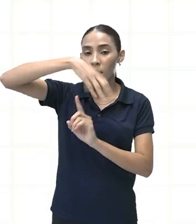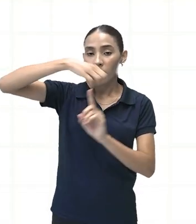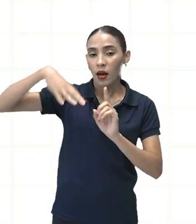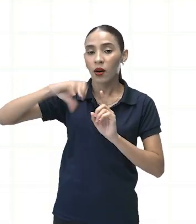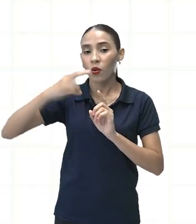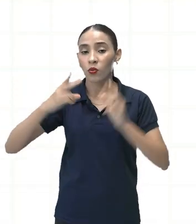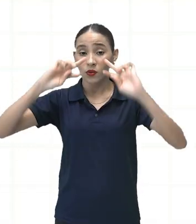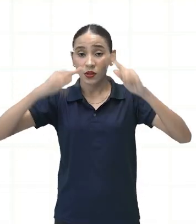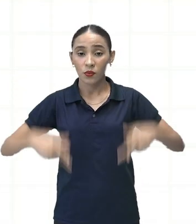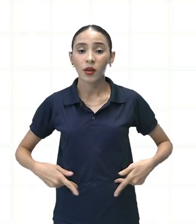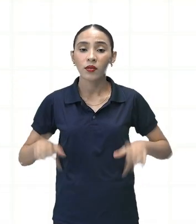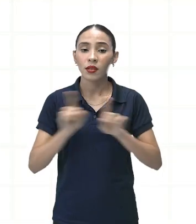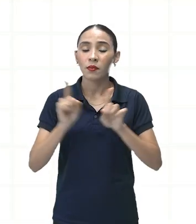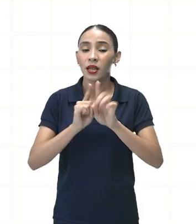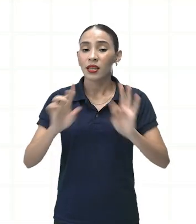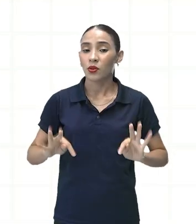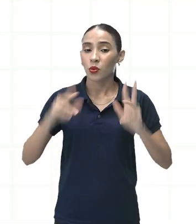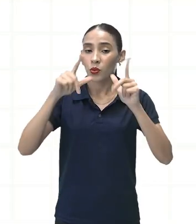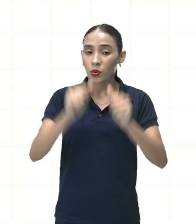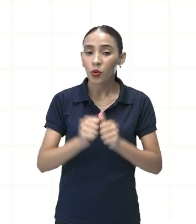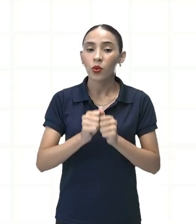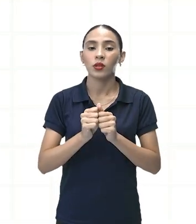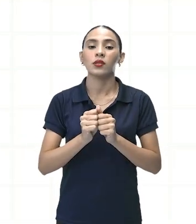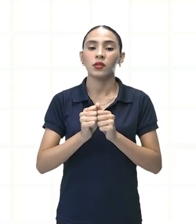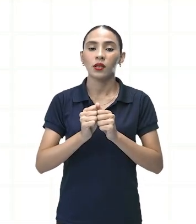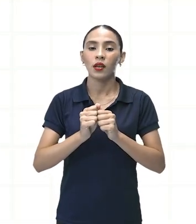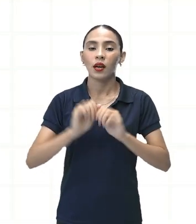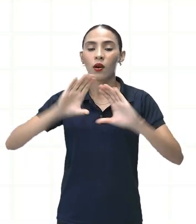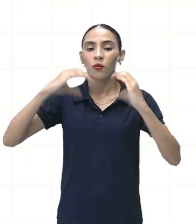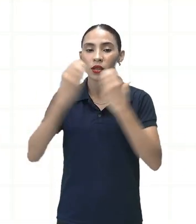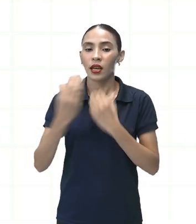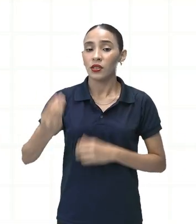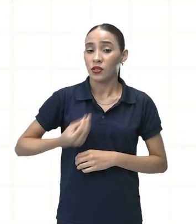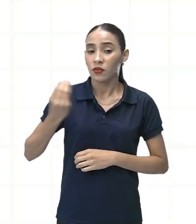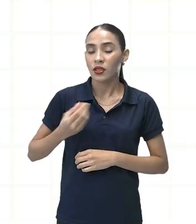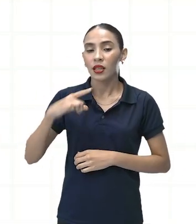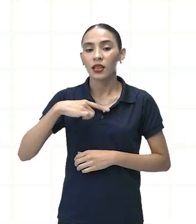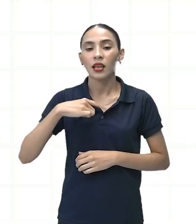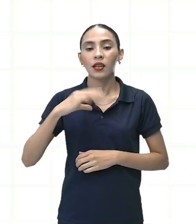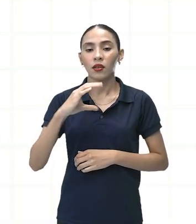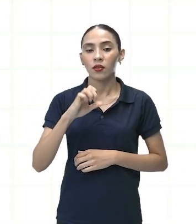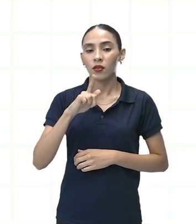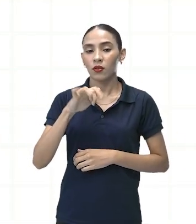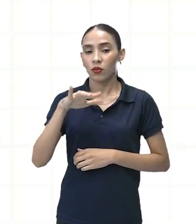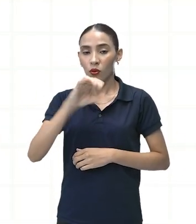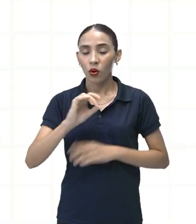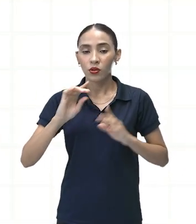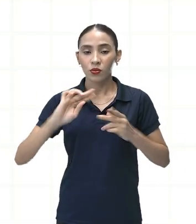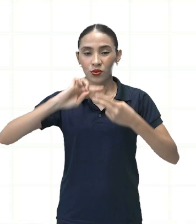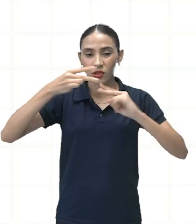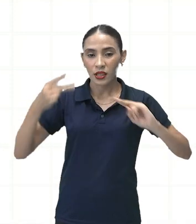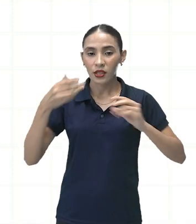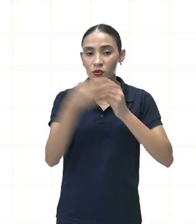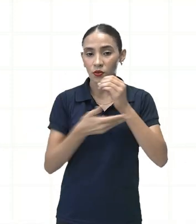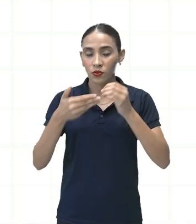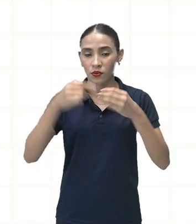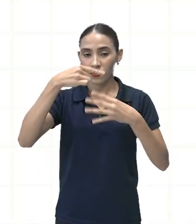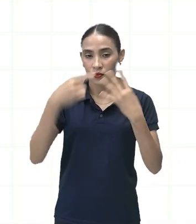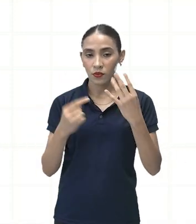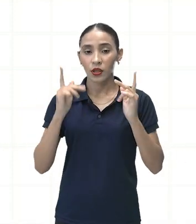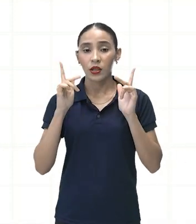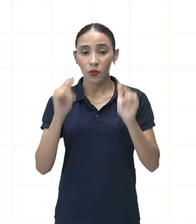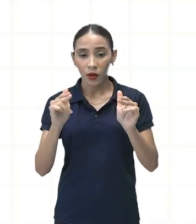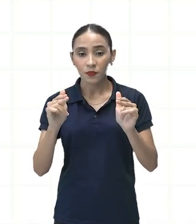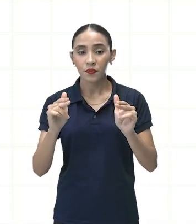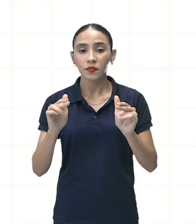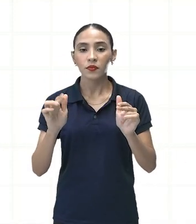Então, não importa se é uma bactéria, se é um fungo, um ser humano, todos os seres vivos têm no seu código